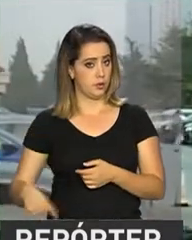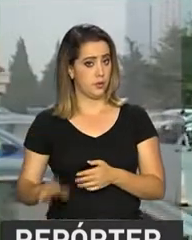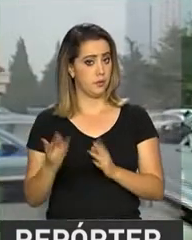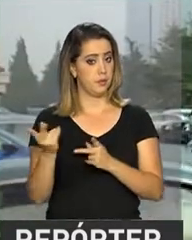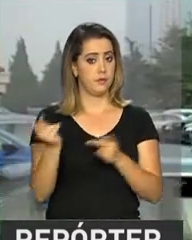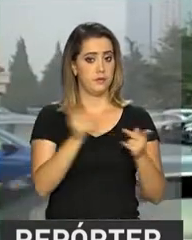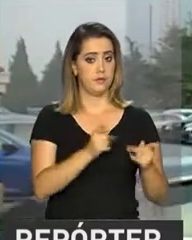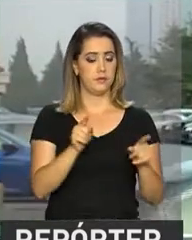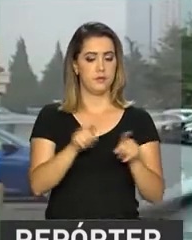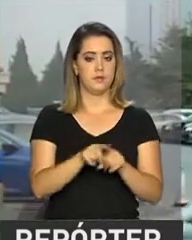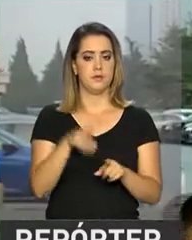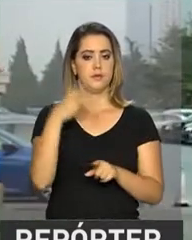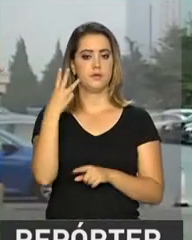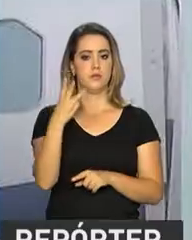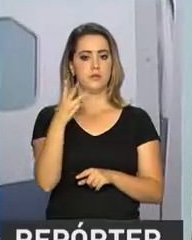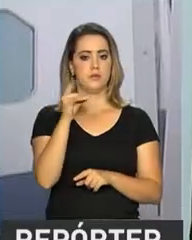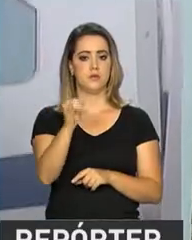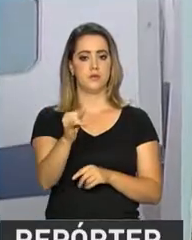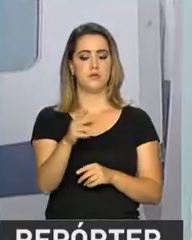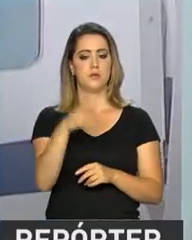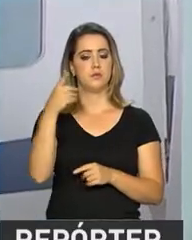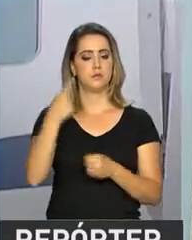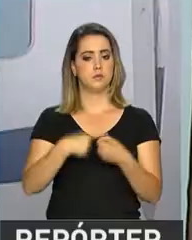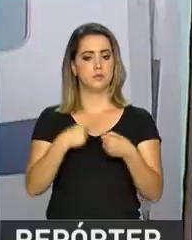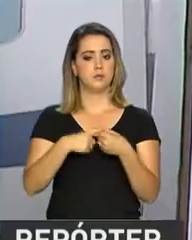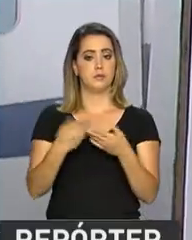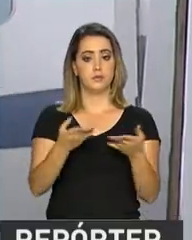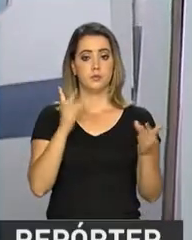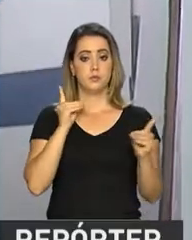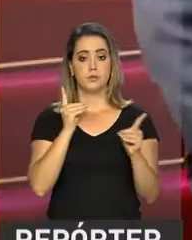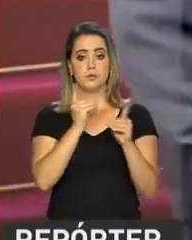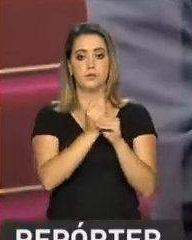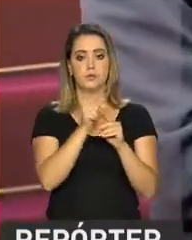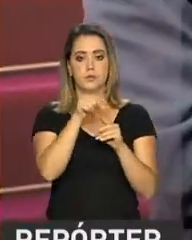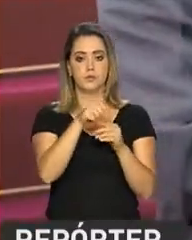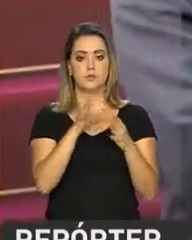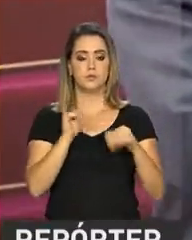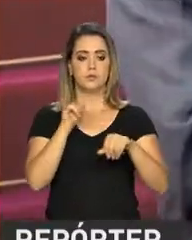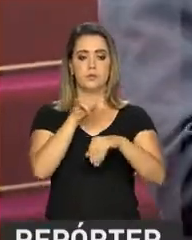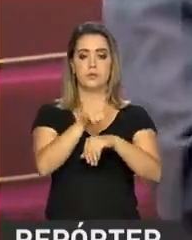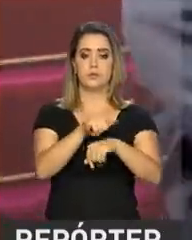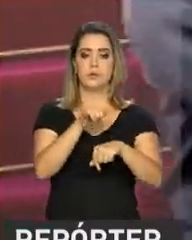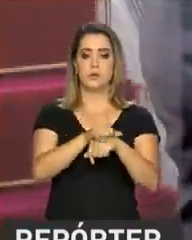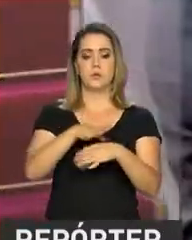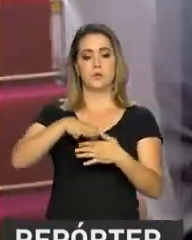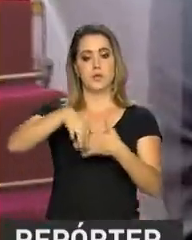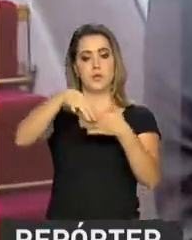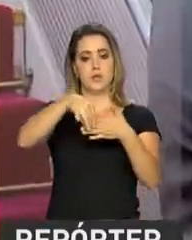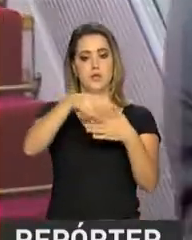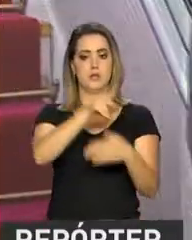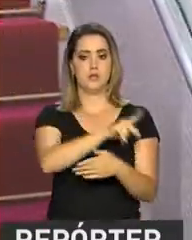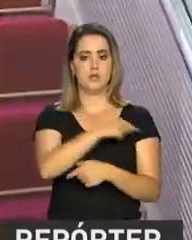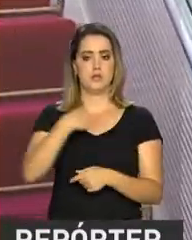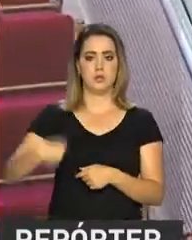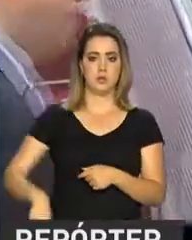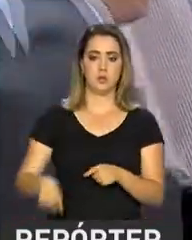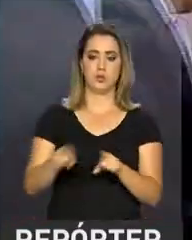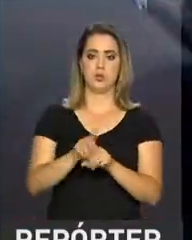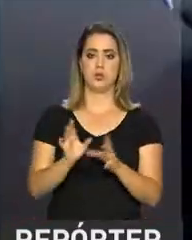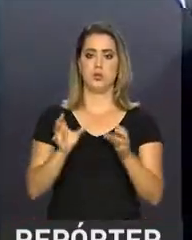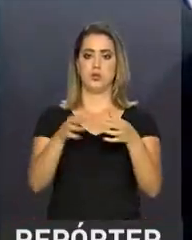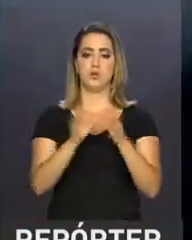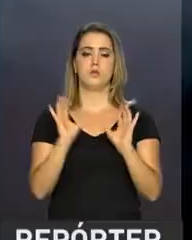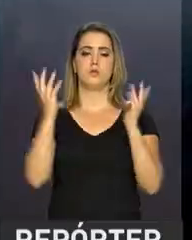visita oficial de 3 dias à cidade. E foi recebido no aeroporto da capital por autoridades chinesas em uma